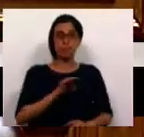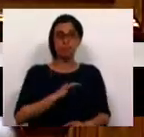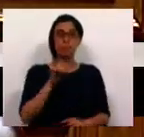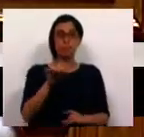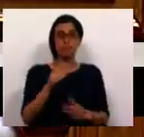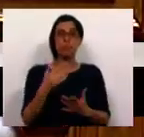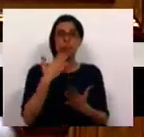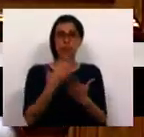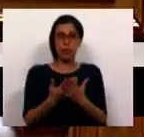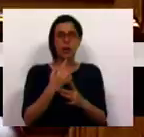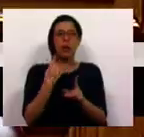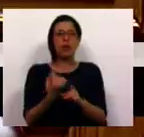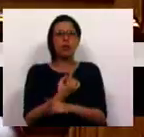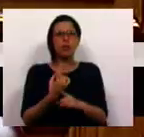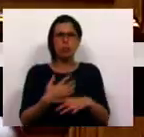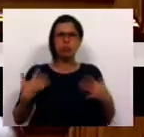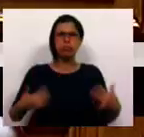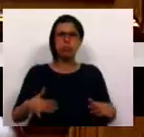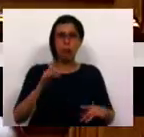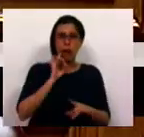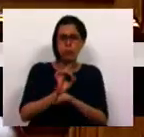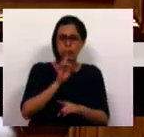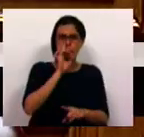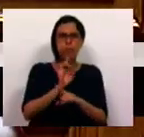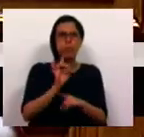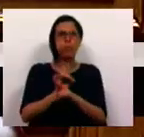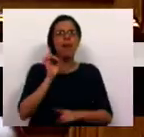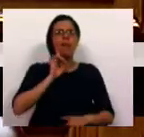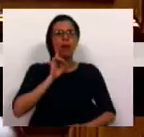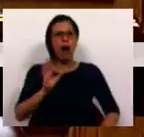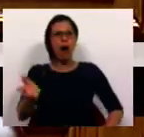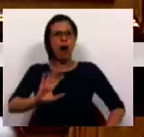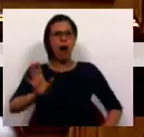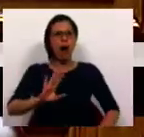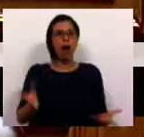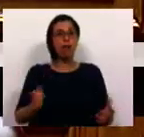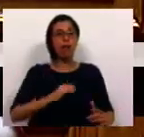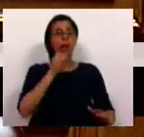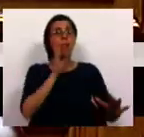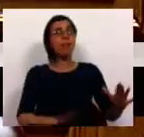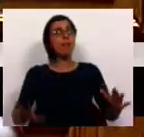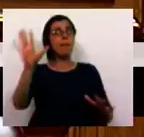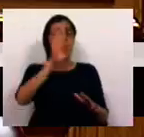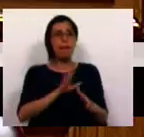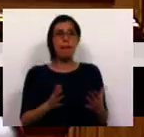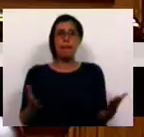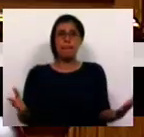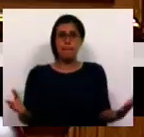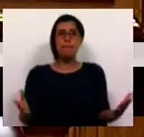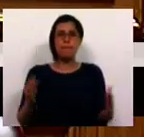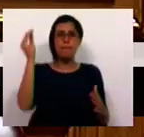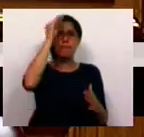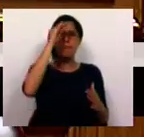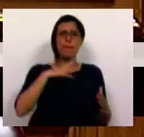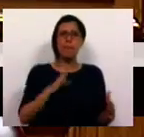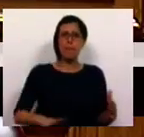senhores contribuíram com toda a força que tinham para a desvalorização do nosso território e, designadamente, do